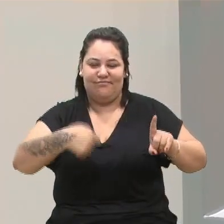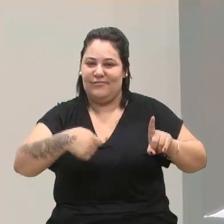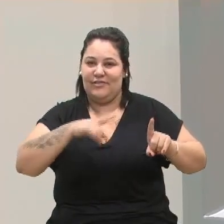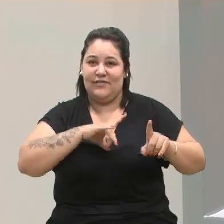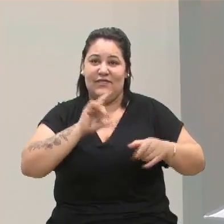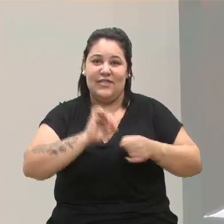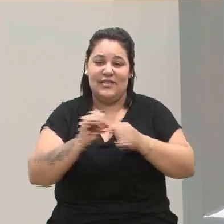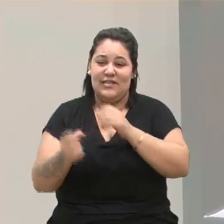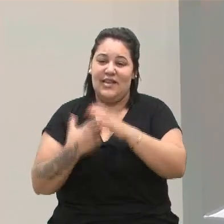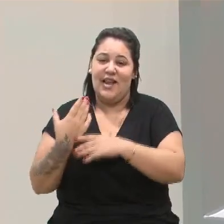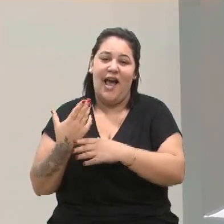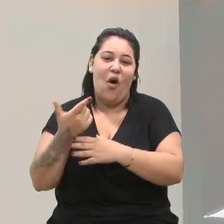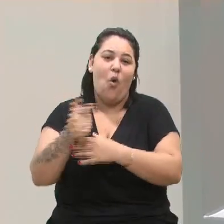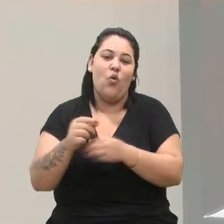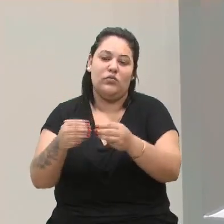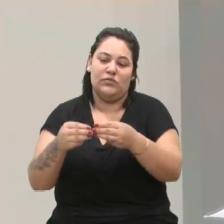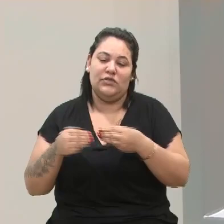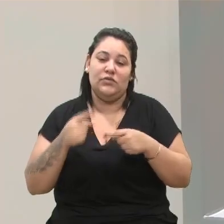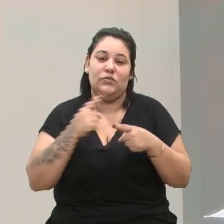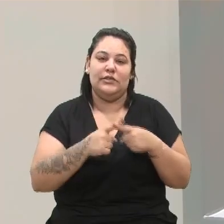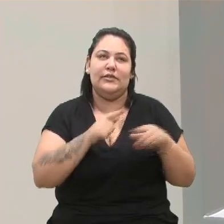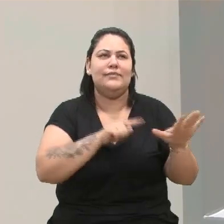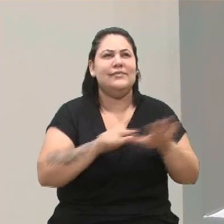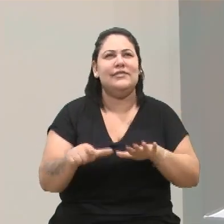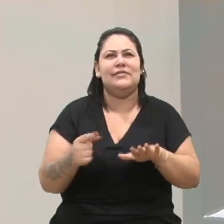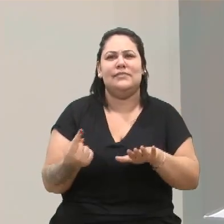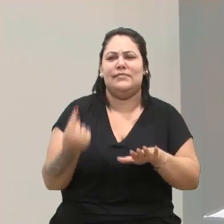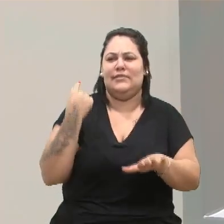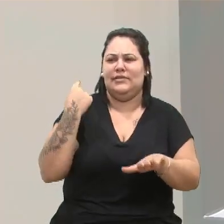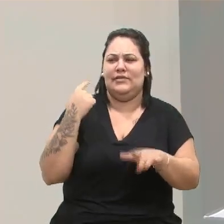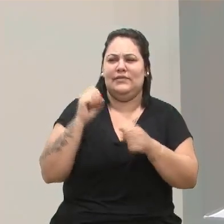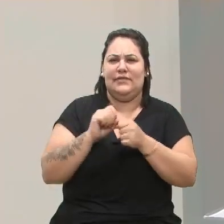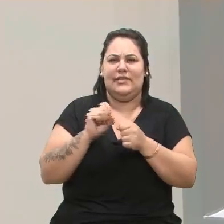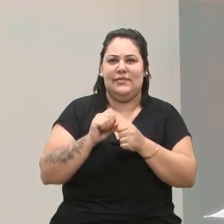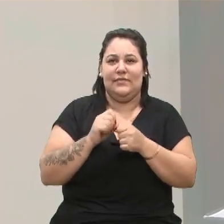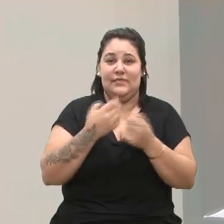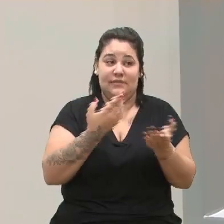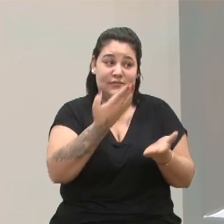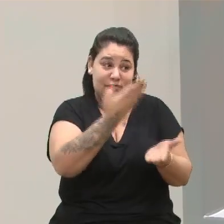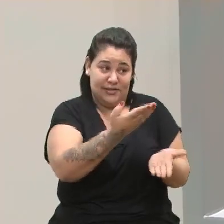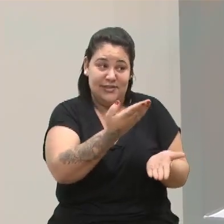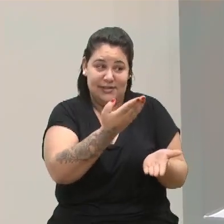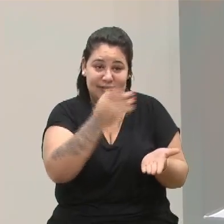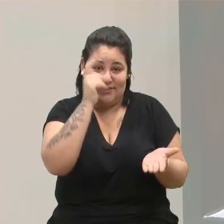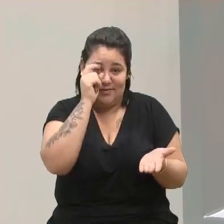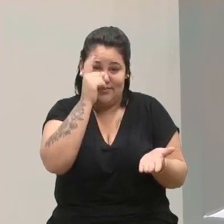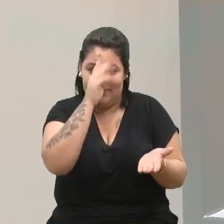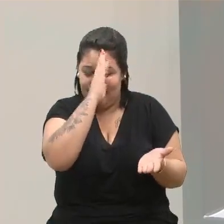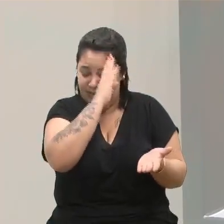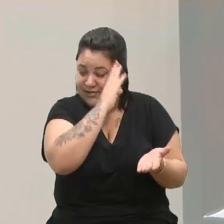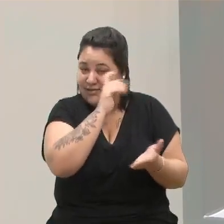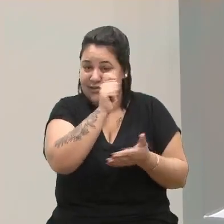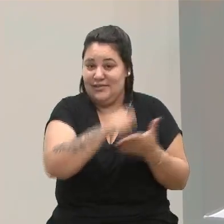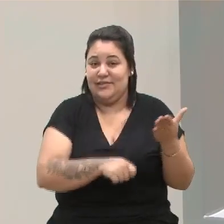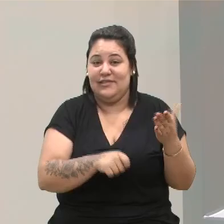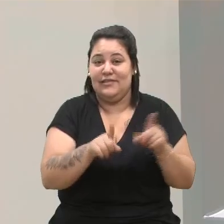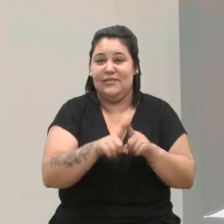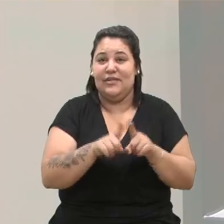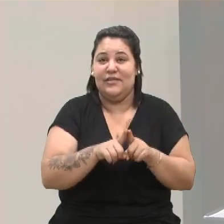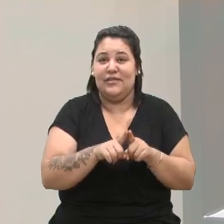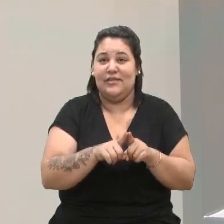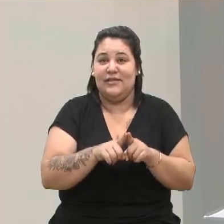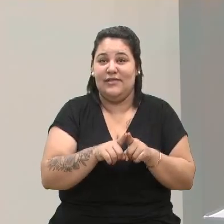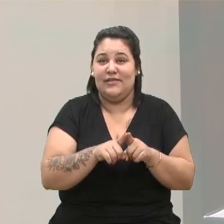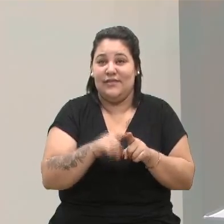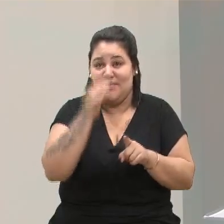outra, porque semana passada nós fizemos uma. Inclusive, o senhor e o vereador Bressan assinaram. Peço uma parte. Então, não sei por que o senhor